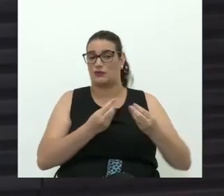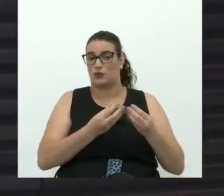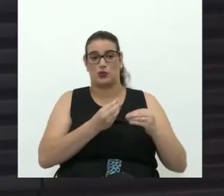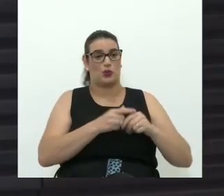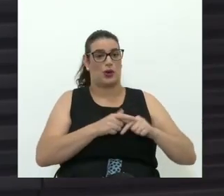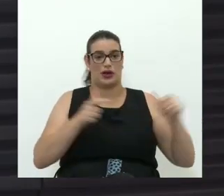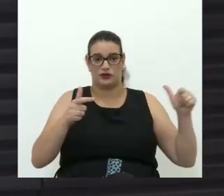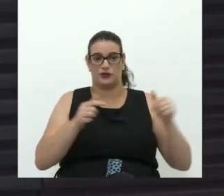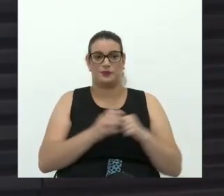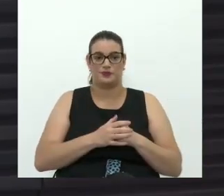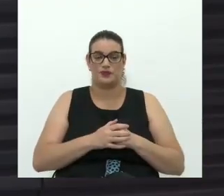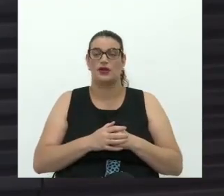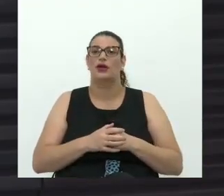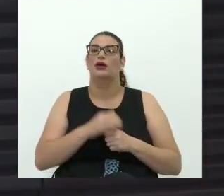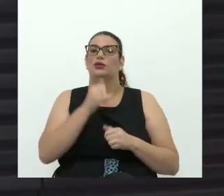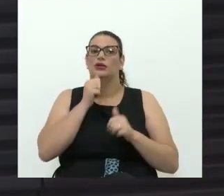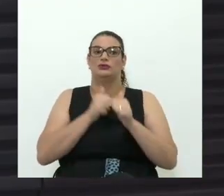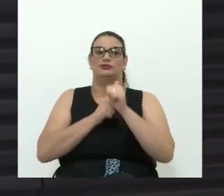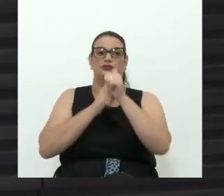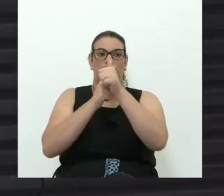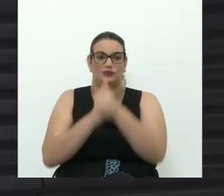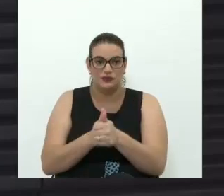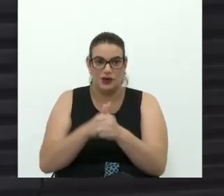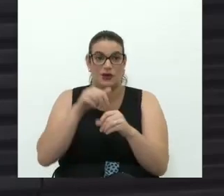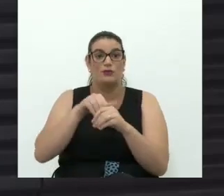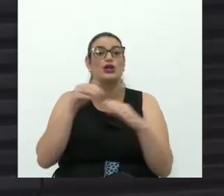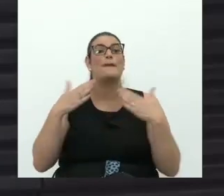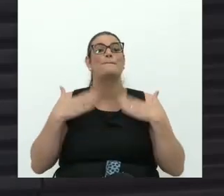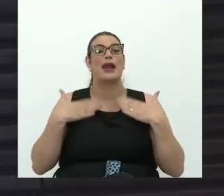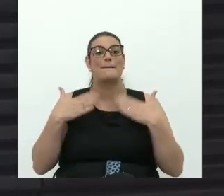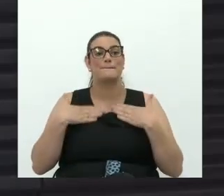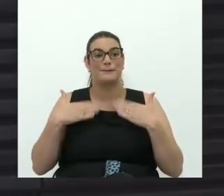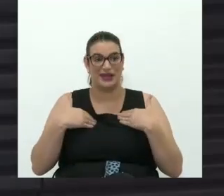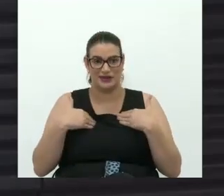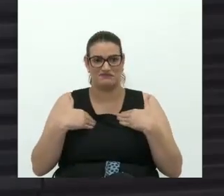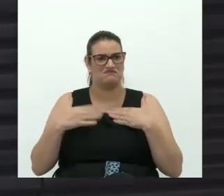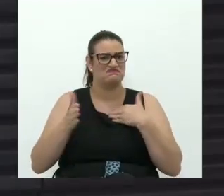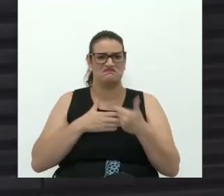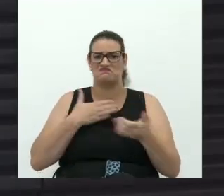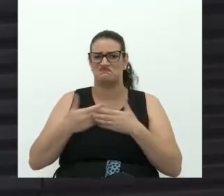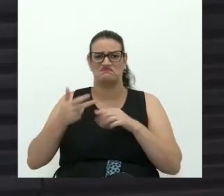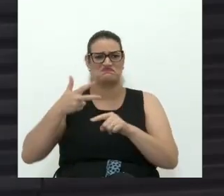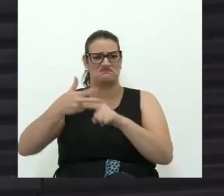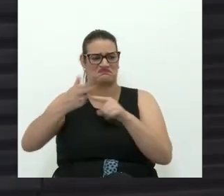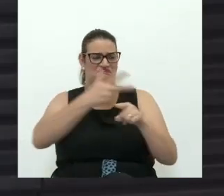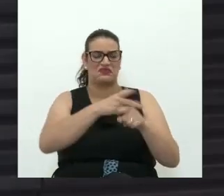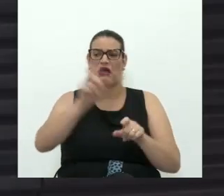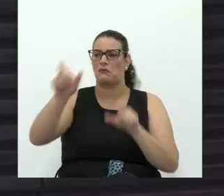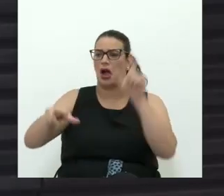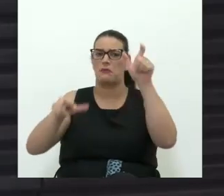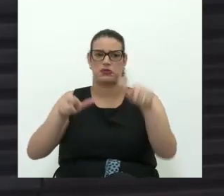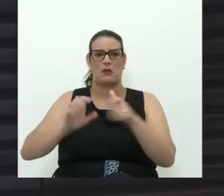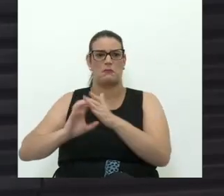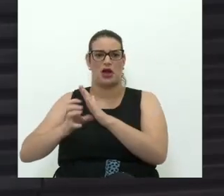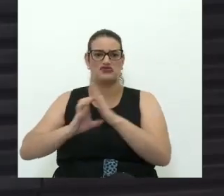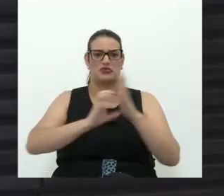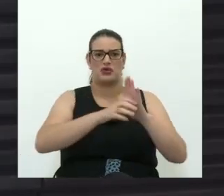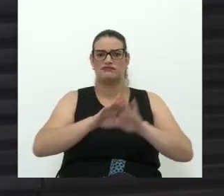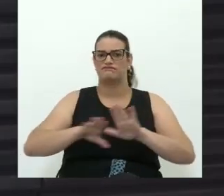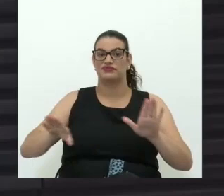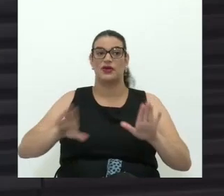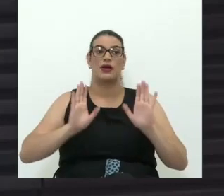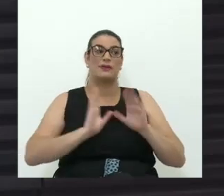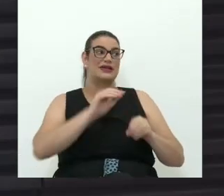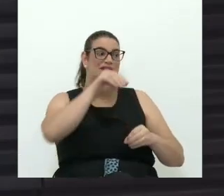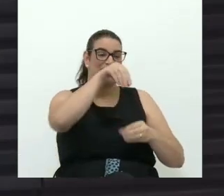a gente acompanha eleições pra gente eleição não importa quem ganha pra gente o que importa é que a eleição fique